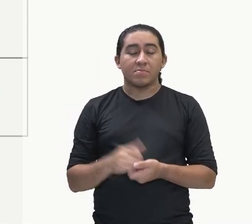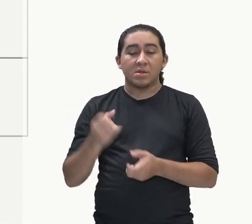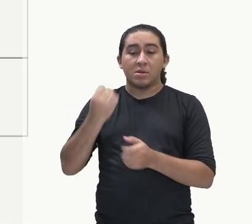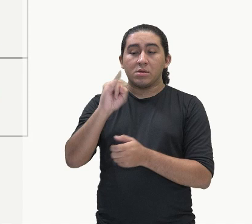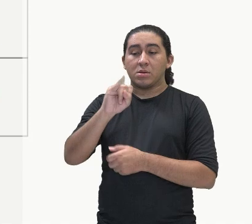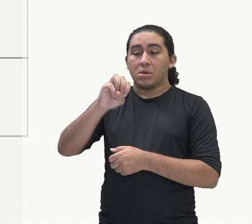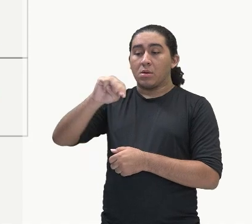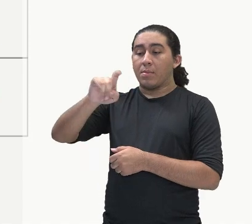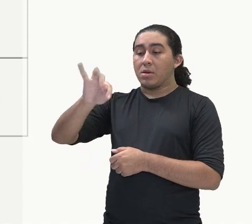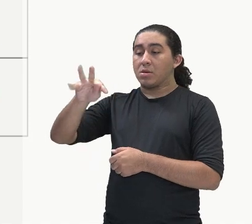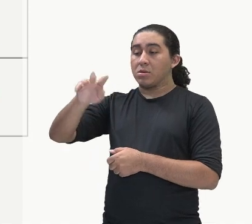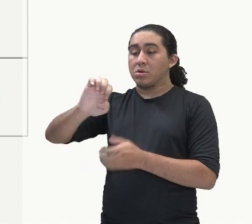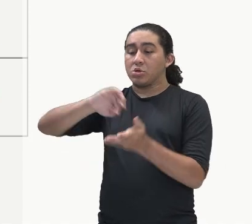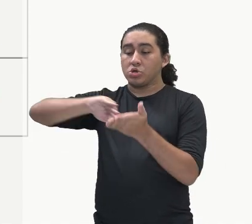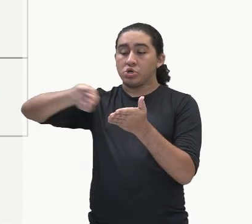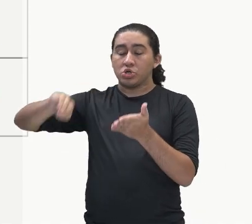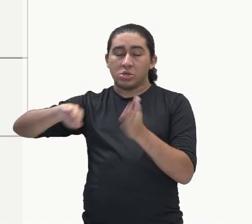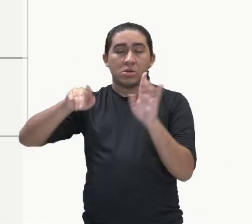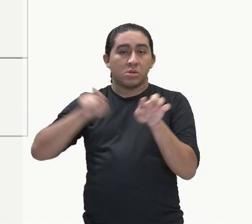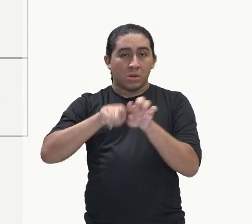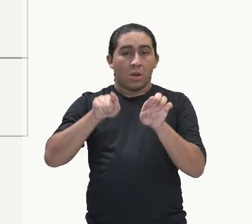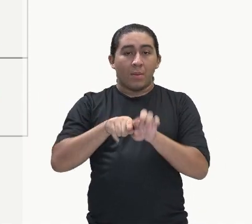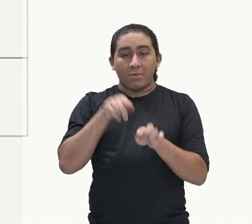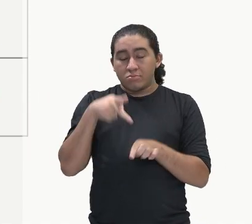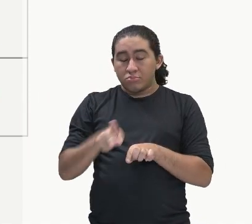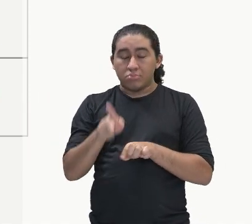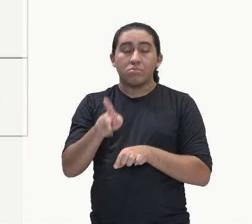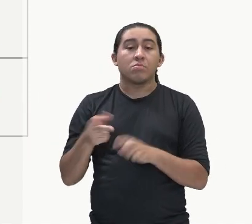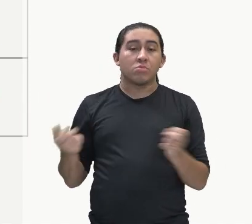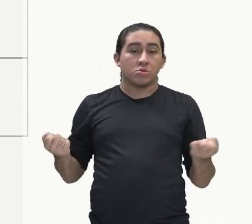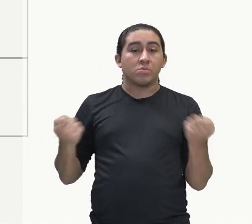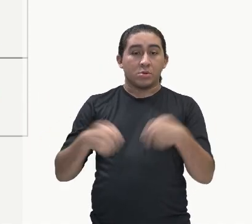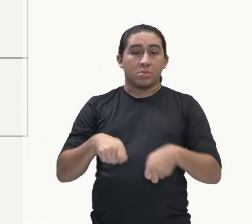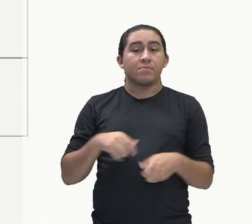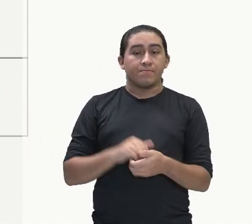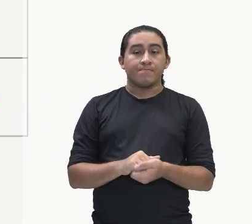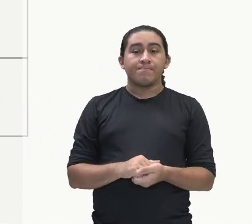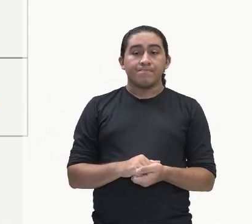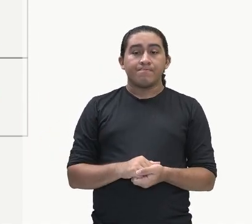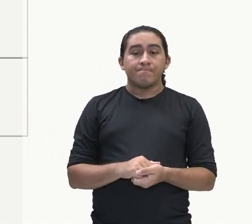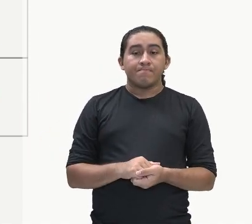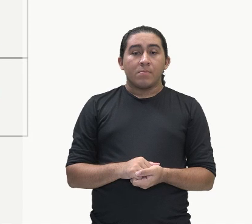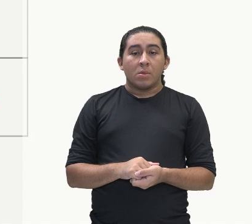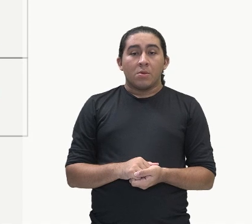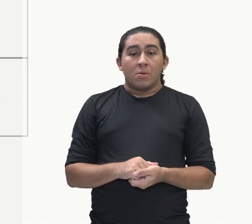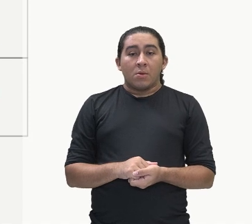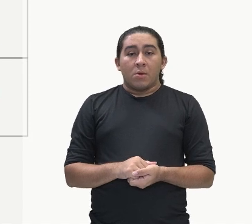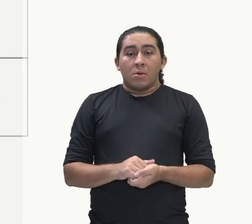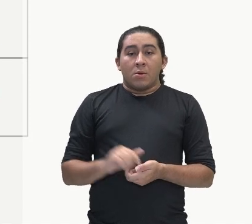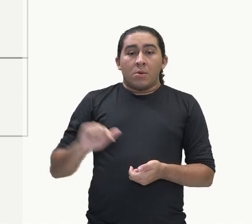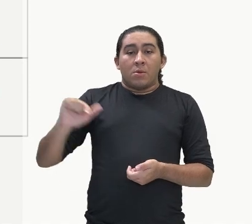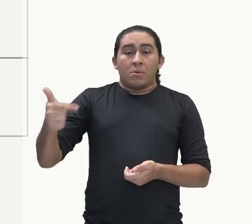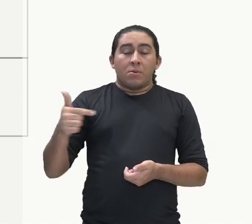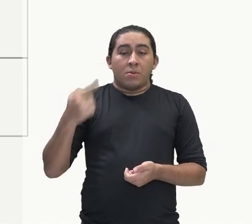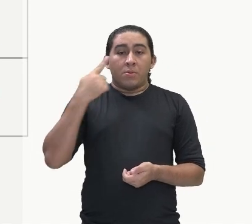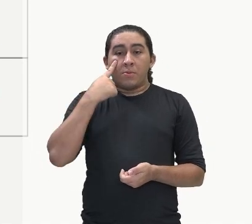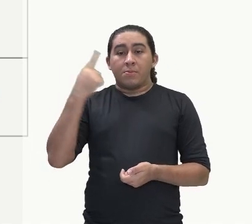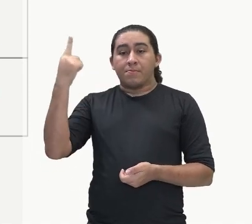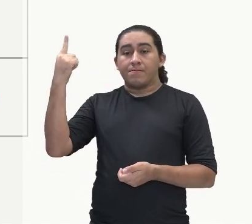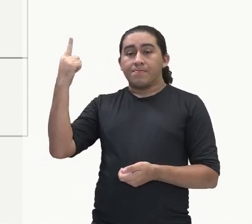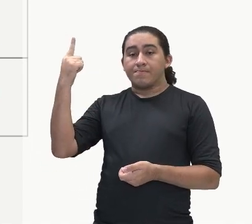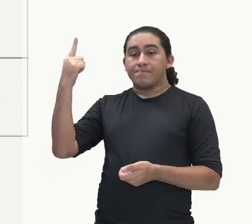mente, infeliz também vai existir. Já a parassintética, se eu tirar o